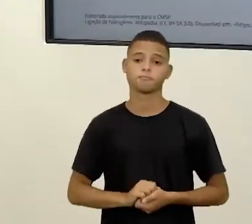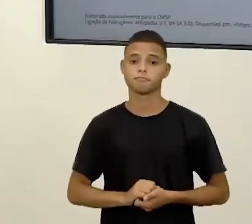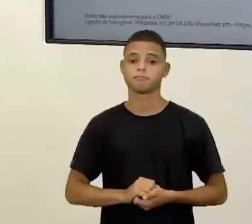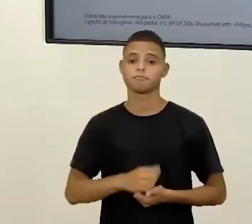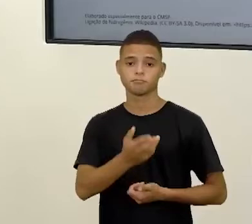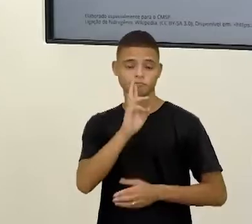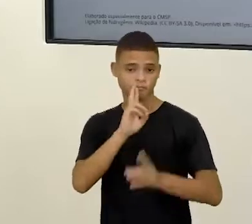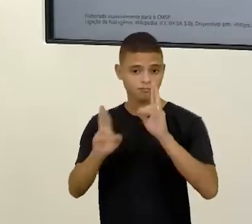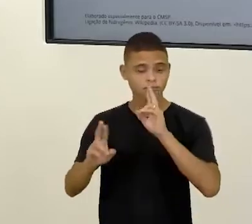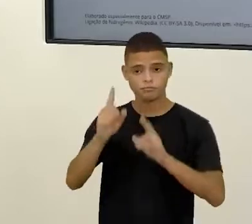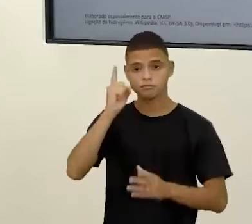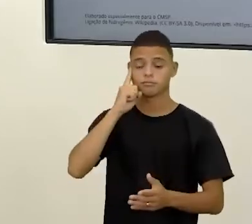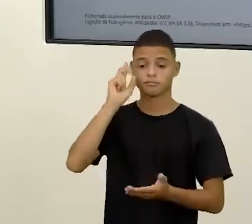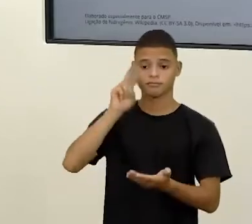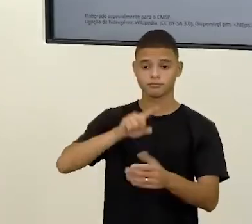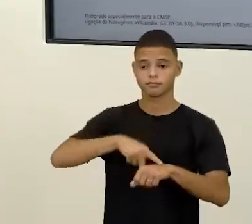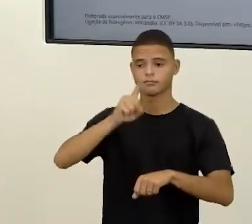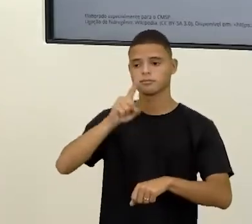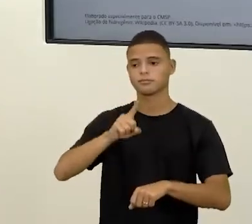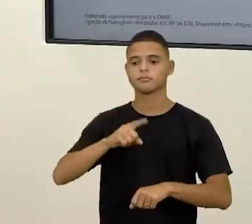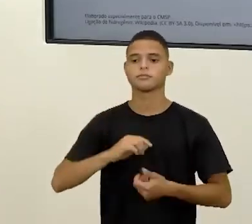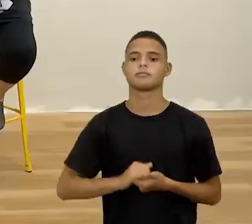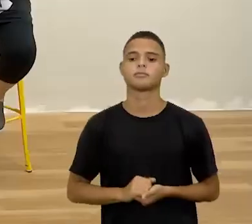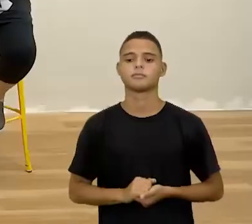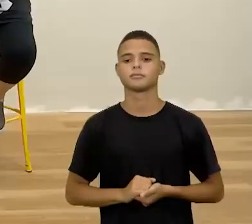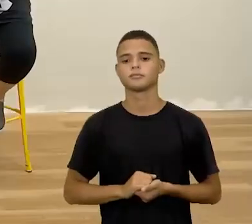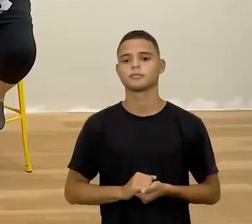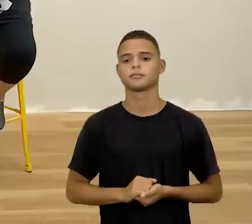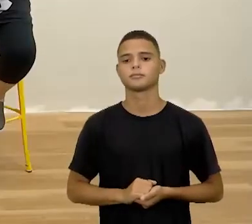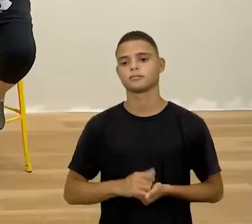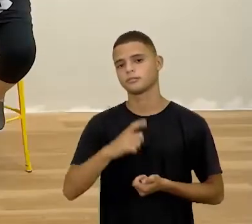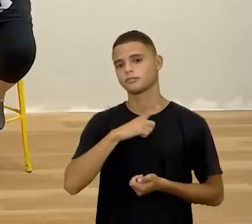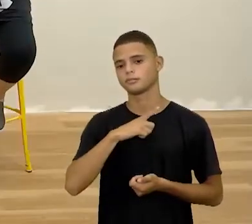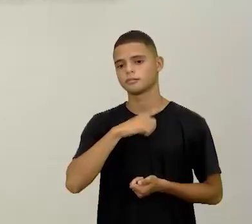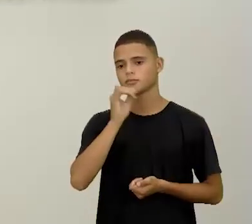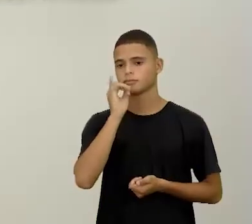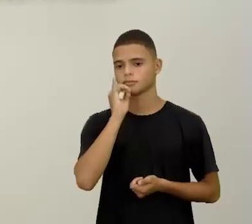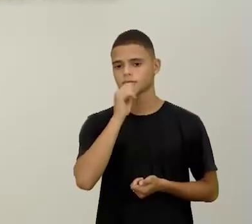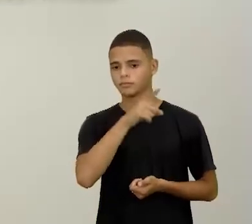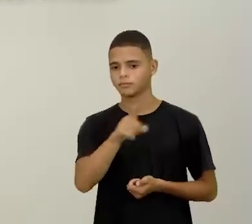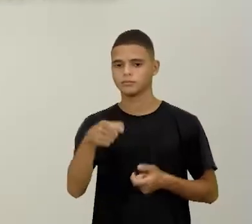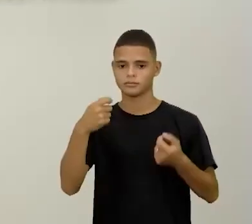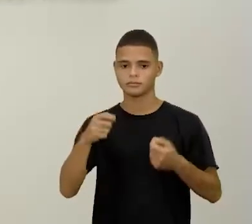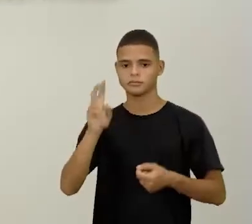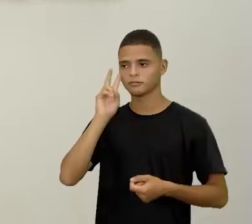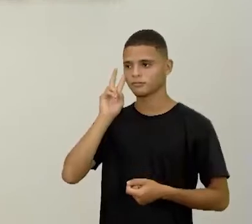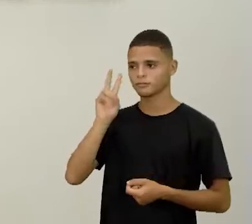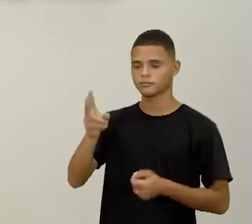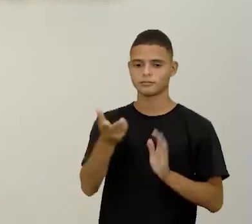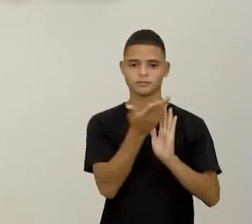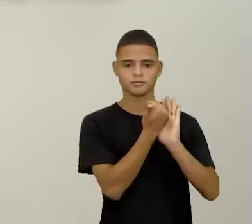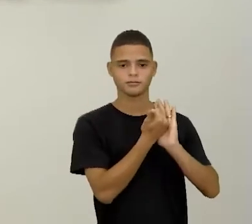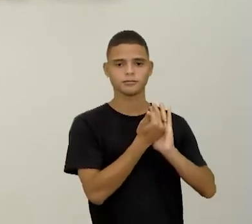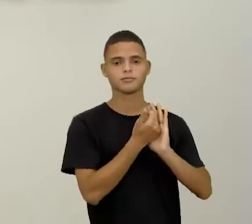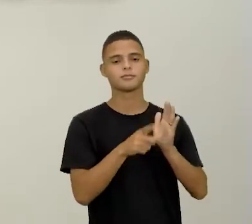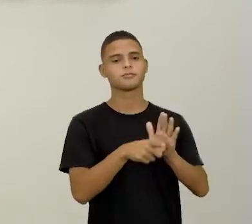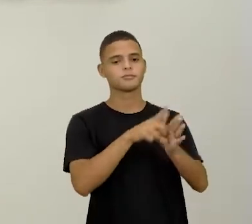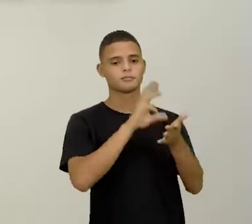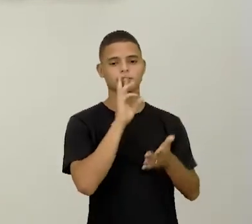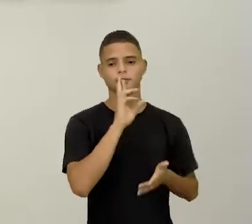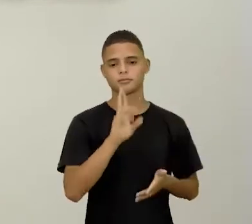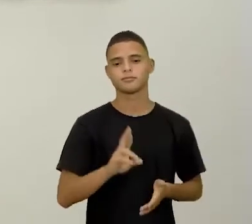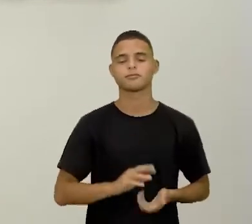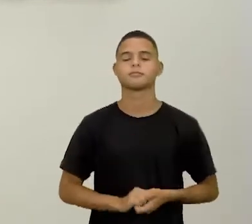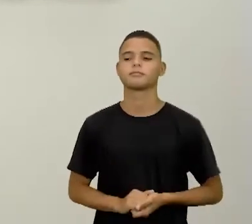Não respondo de uma vez. Olha pra imagem. Se não tem carbono, aqui como vai ser? Aqui a gente tem um claro exemplo de que você tem que olhar a imagem antes de responder.